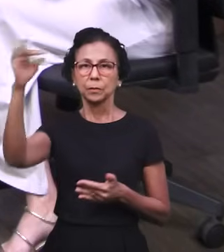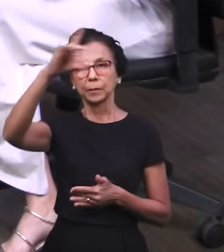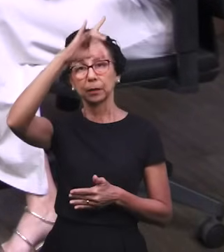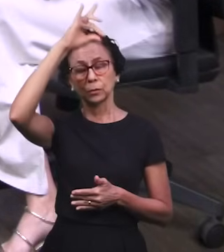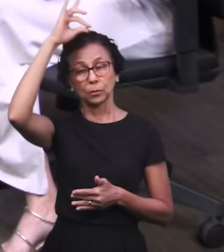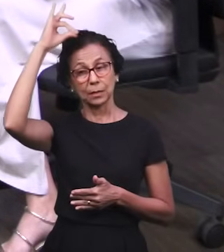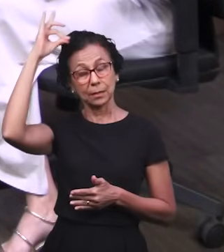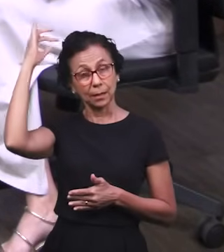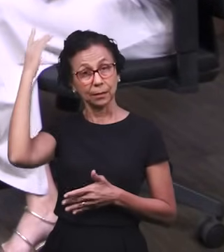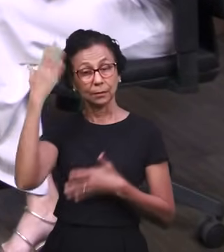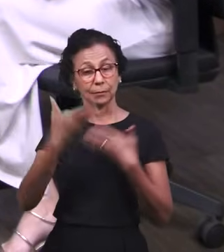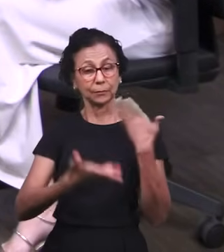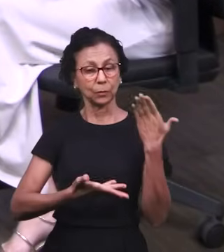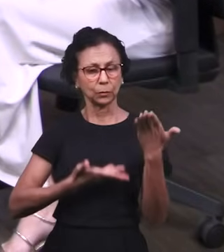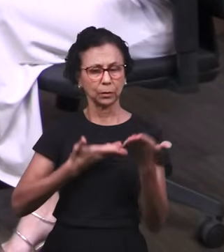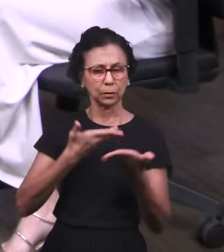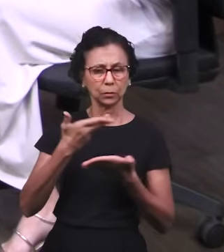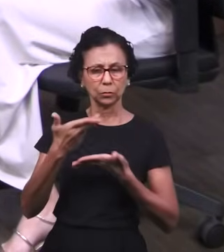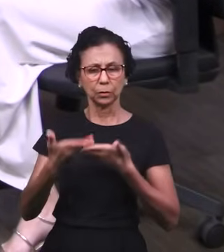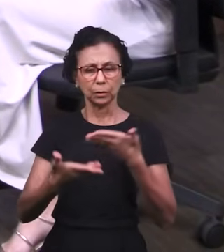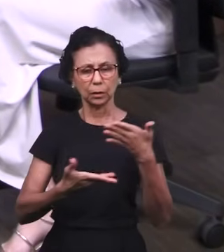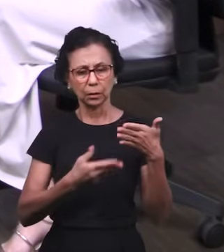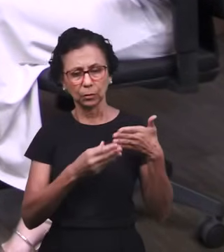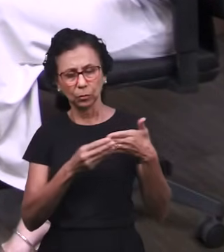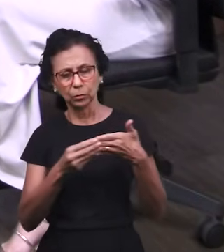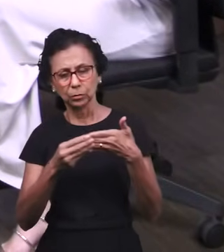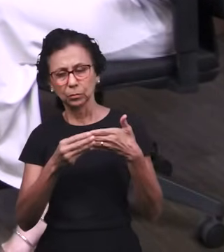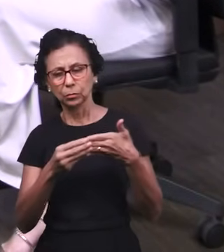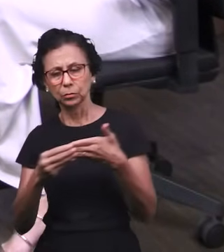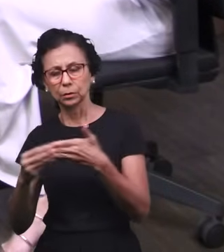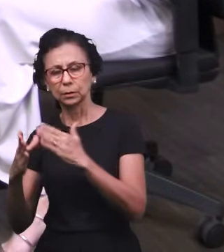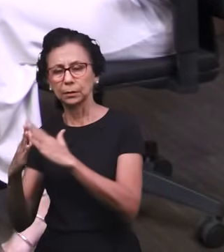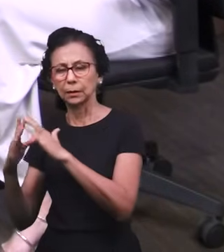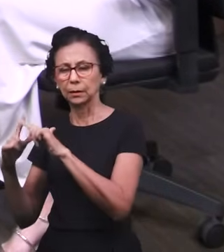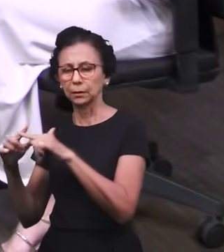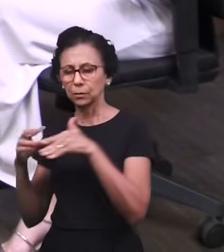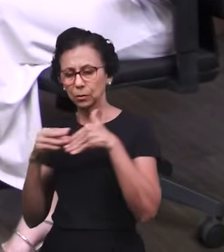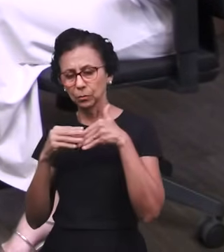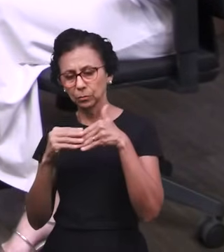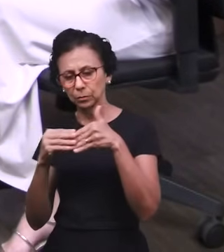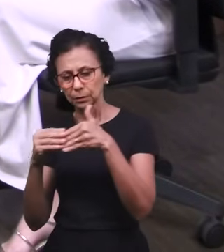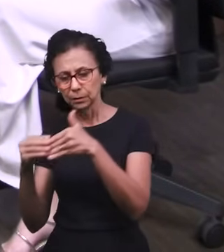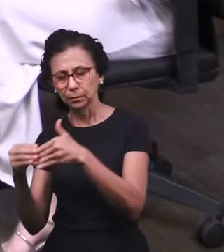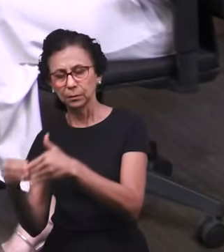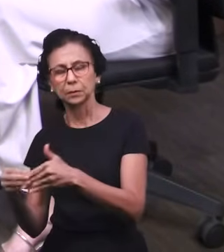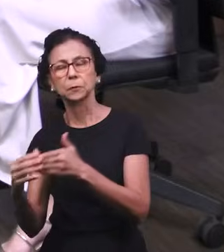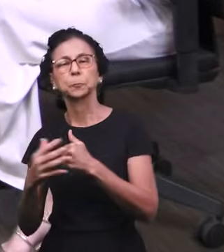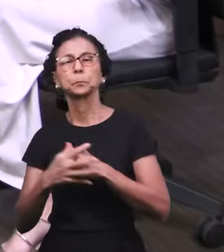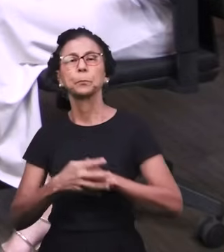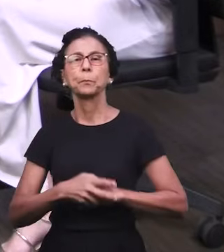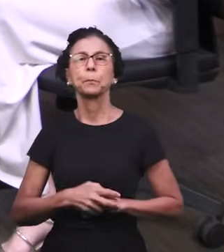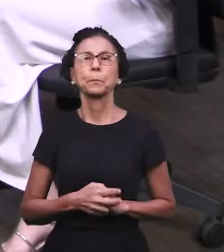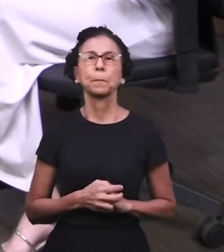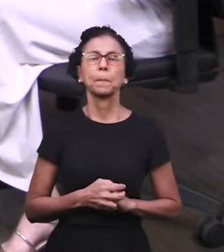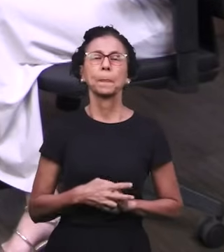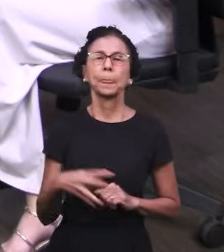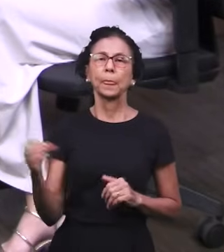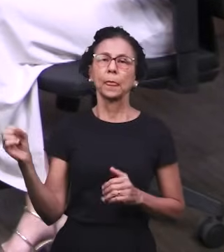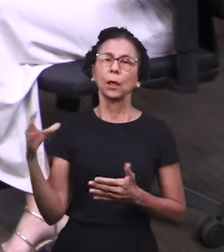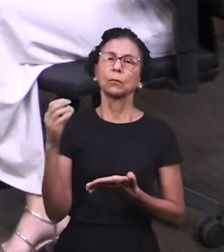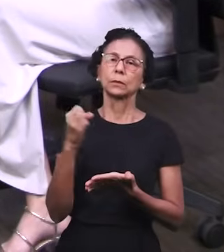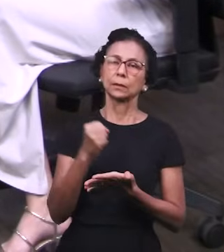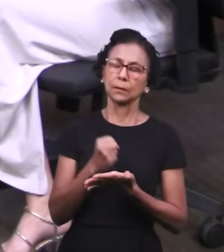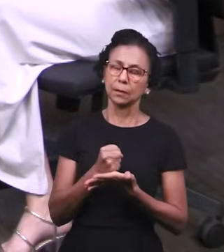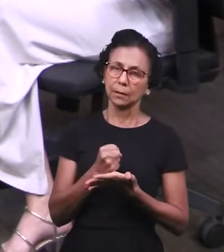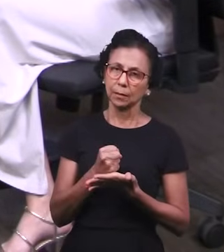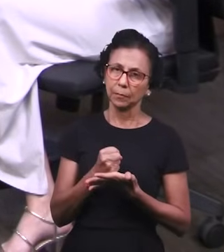no sentido do seu ministério, a mensagem do Novo Testamento, que nós nos incluímos nela, toda aponta para Jesus, no sentido da sua volta,